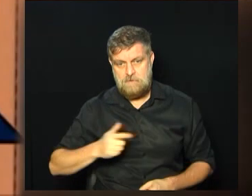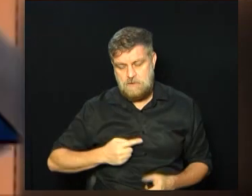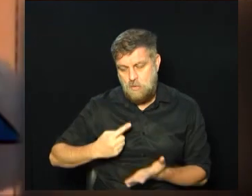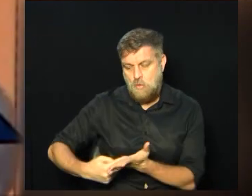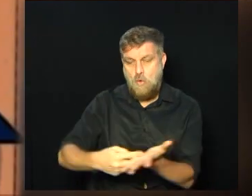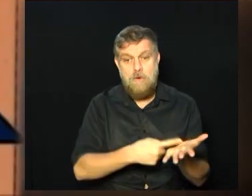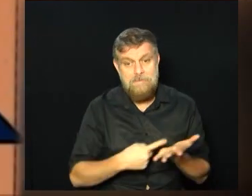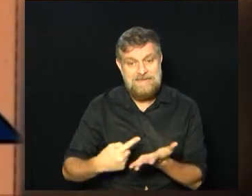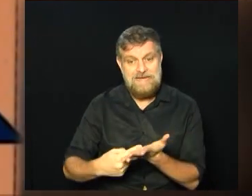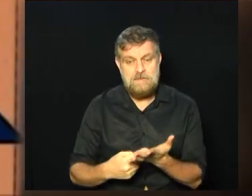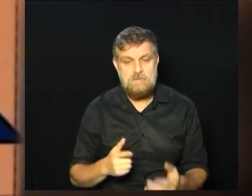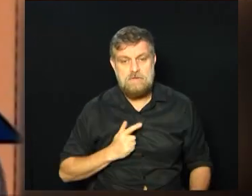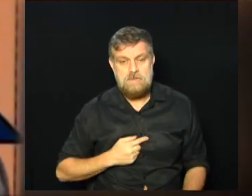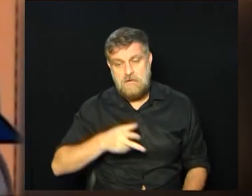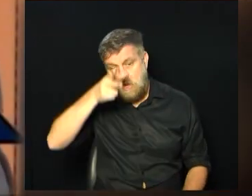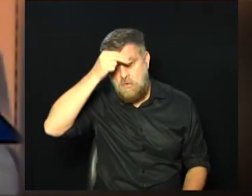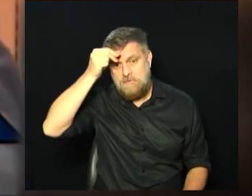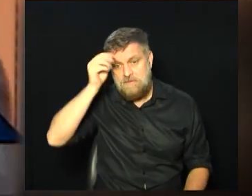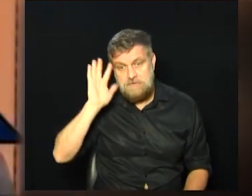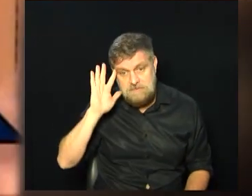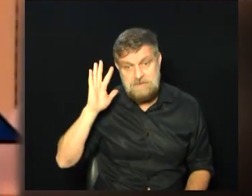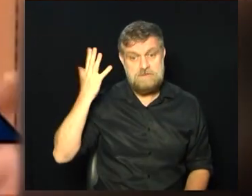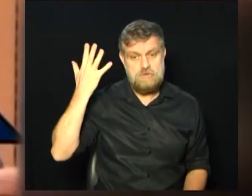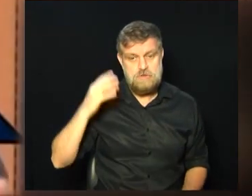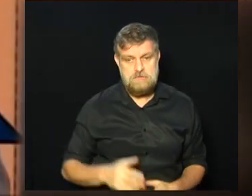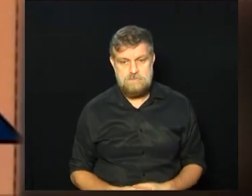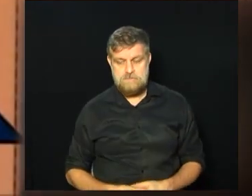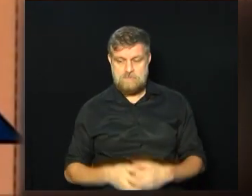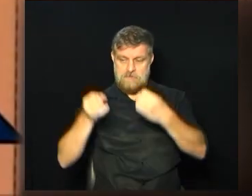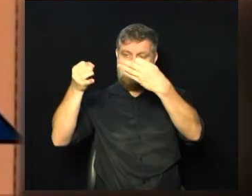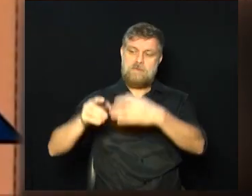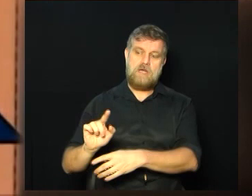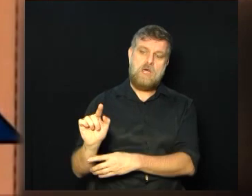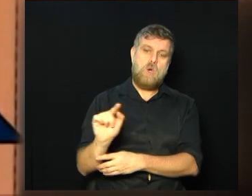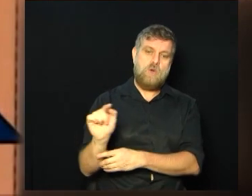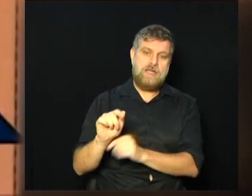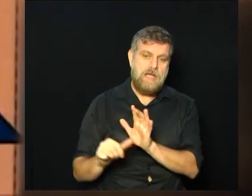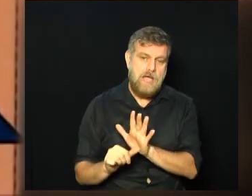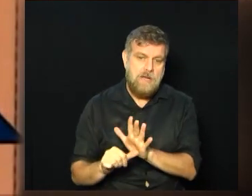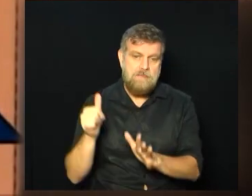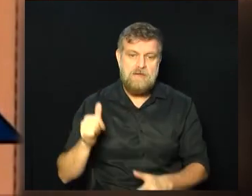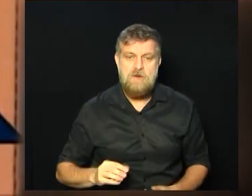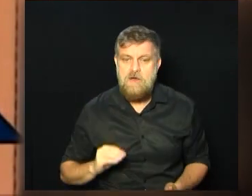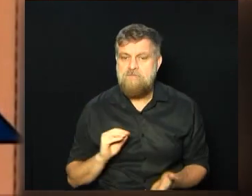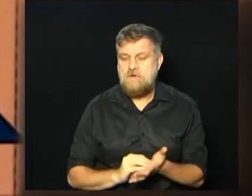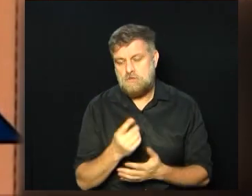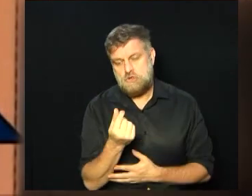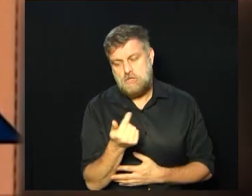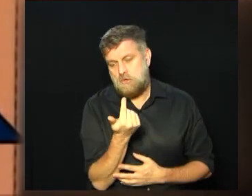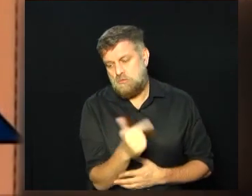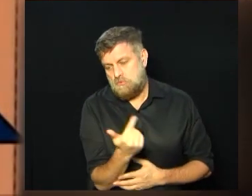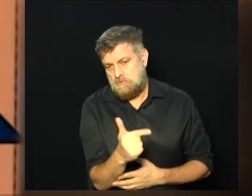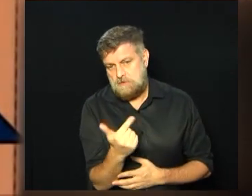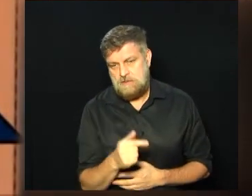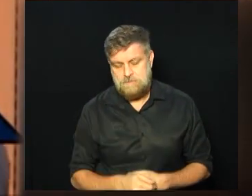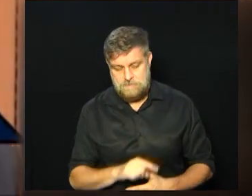acordo de diálogo entre os prefeitos. E justificaram, primeiro, a falta de recursos